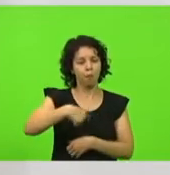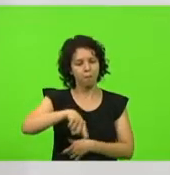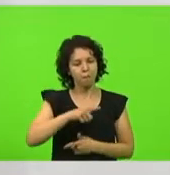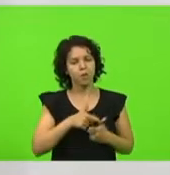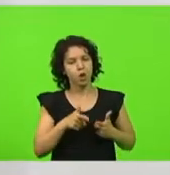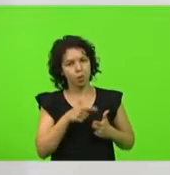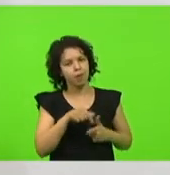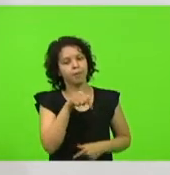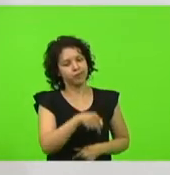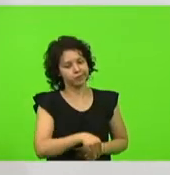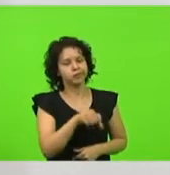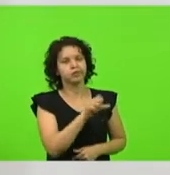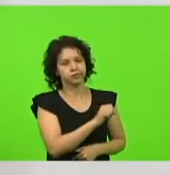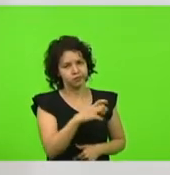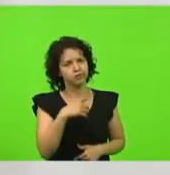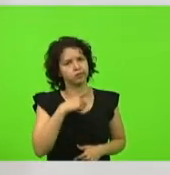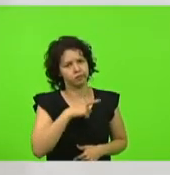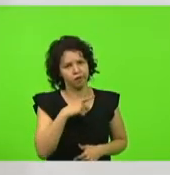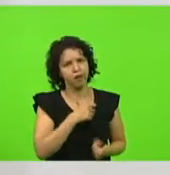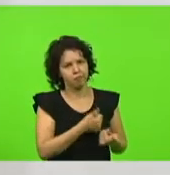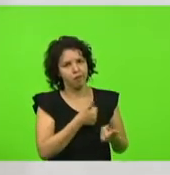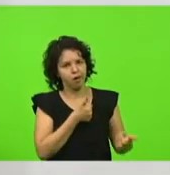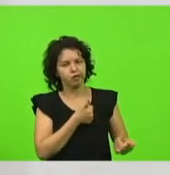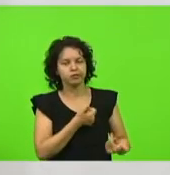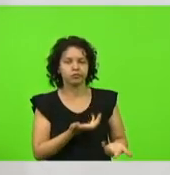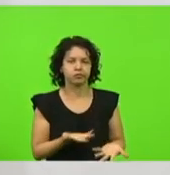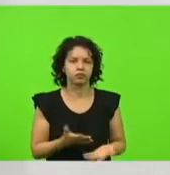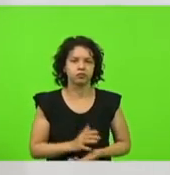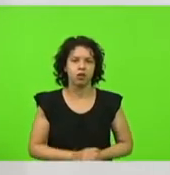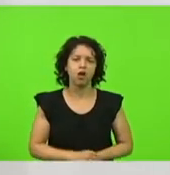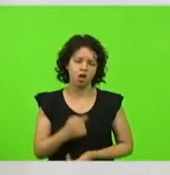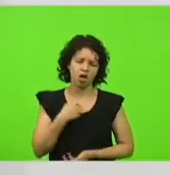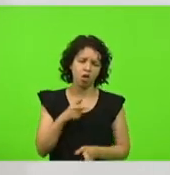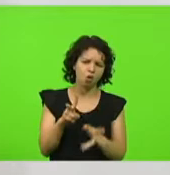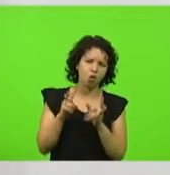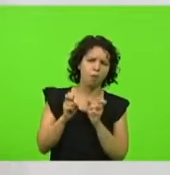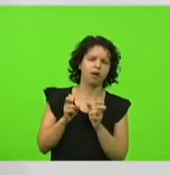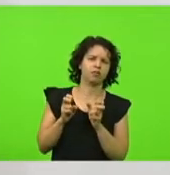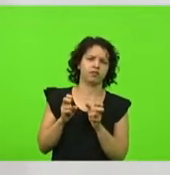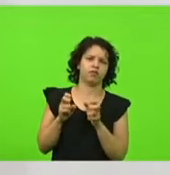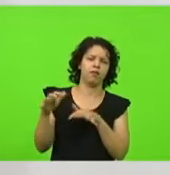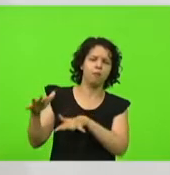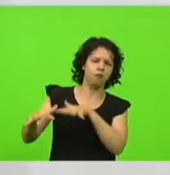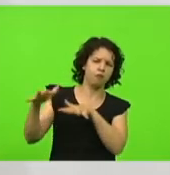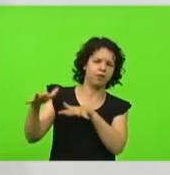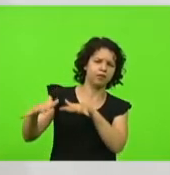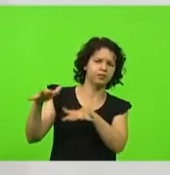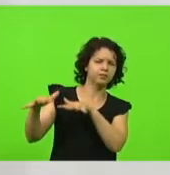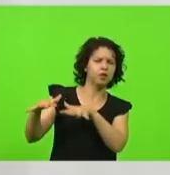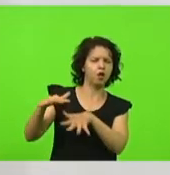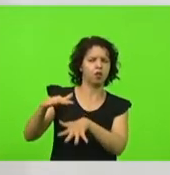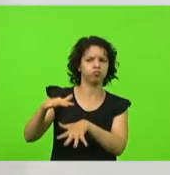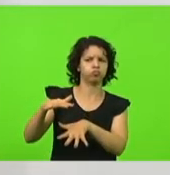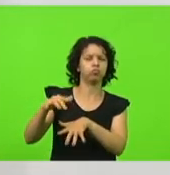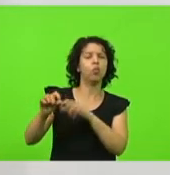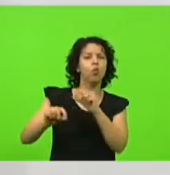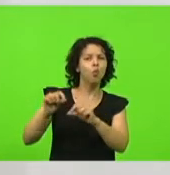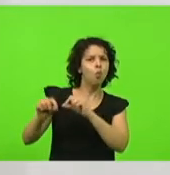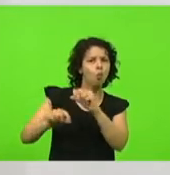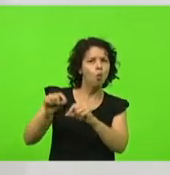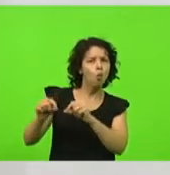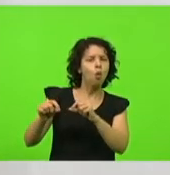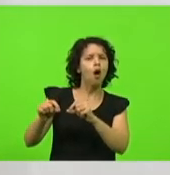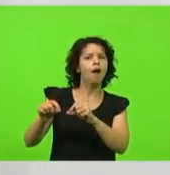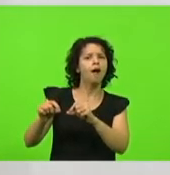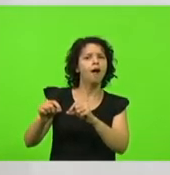aqui no estado de Santa Catarina. Eu tenho observado uma grande movimentação de todos os três poderes